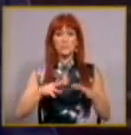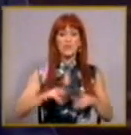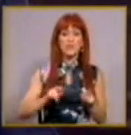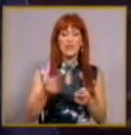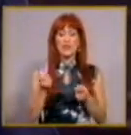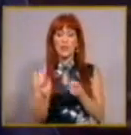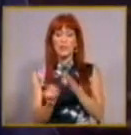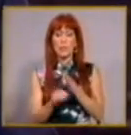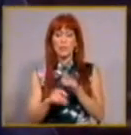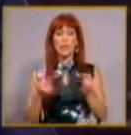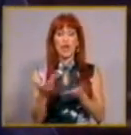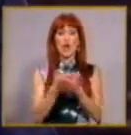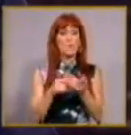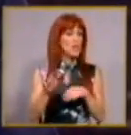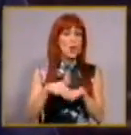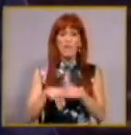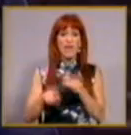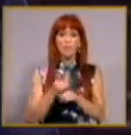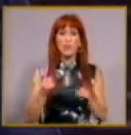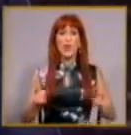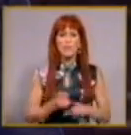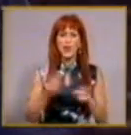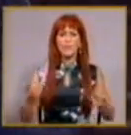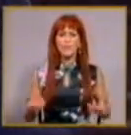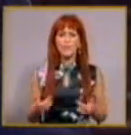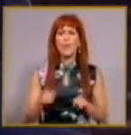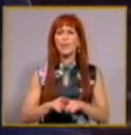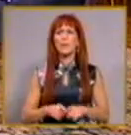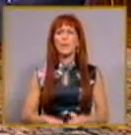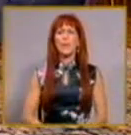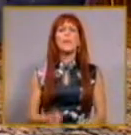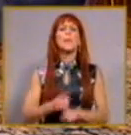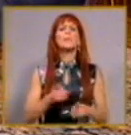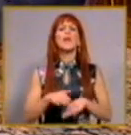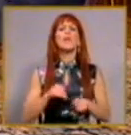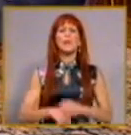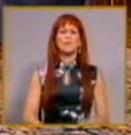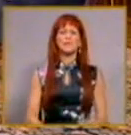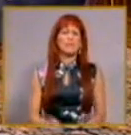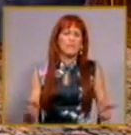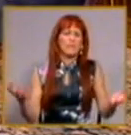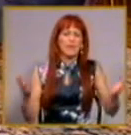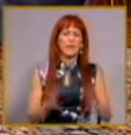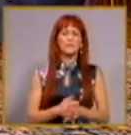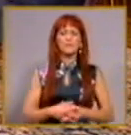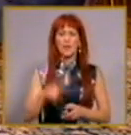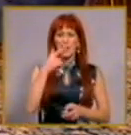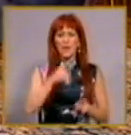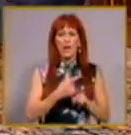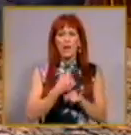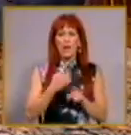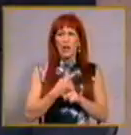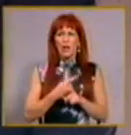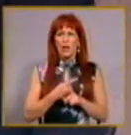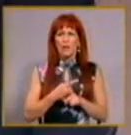para a economia. E é isto que não é feito. São desejos. Porquê? Bem, porque é os bons... Porquê é que isto não é São feito? São desejos, não é uma proposta. Algumas das coisas que... O